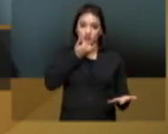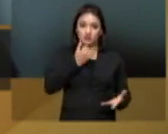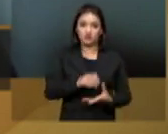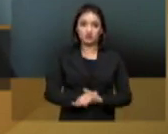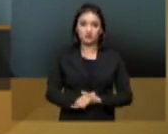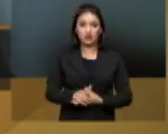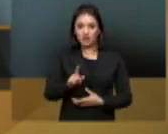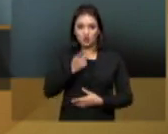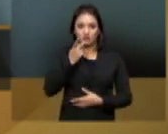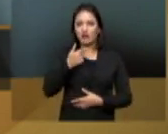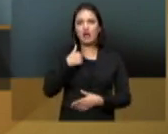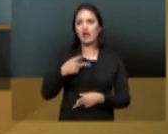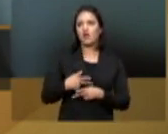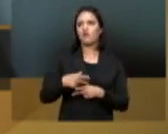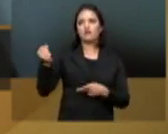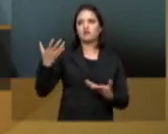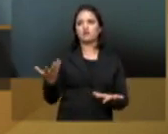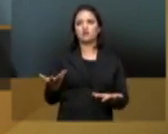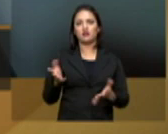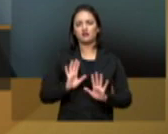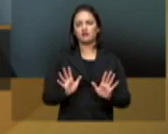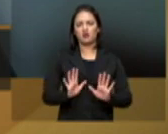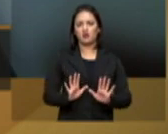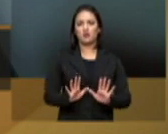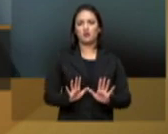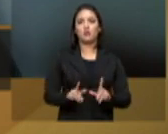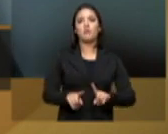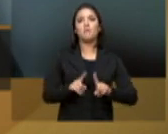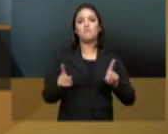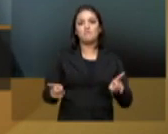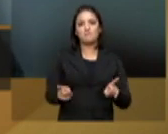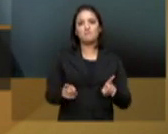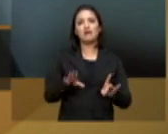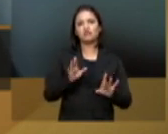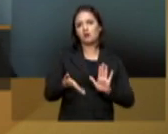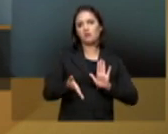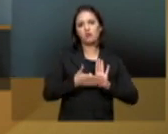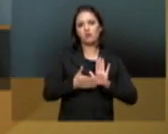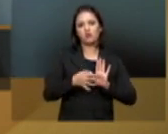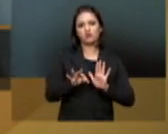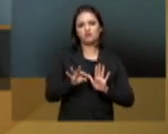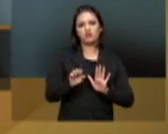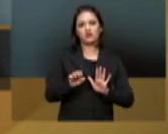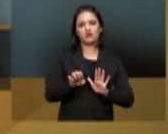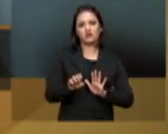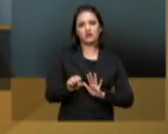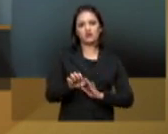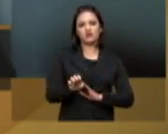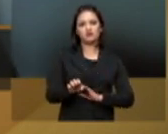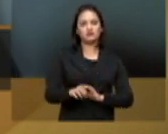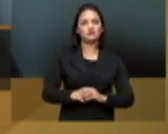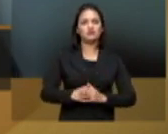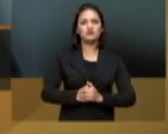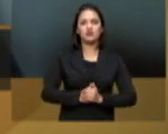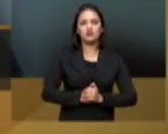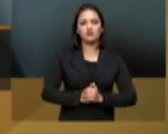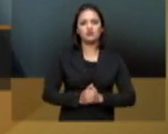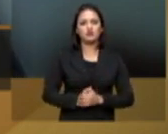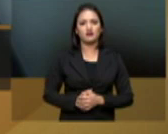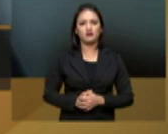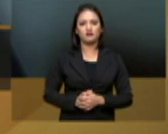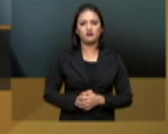ser vencedor, nem nesse, nem em qualquer outro julgado, de adiantar aquilo que seria a tese por mim